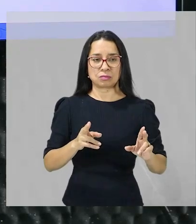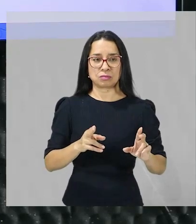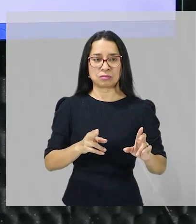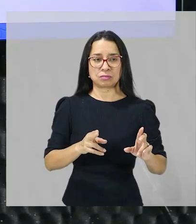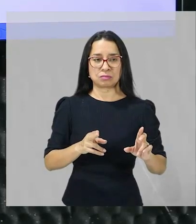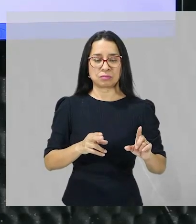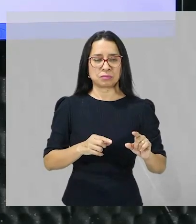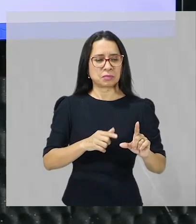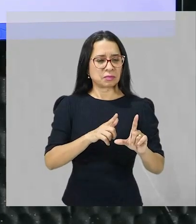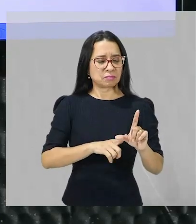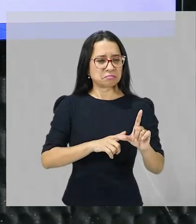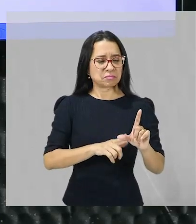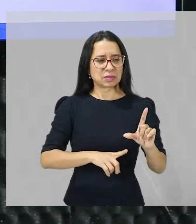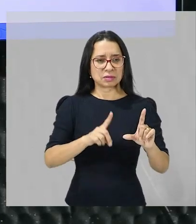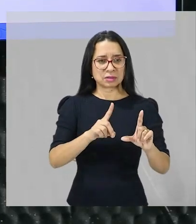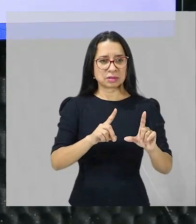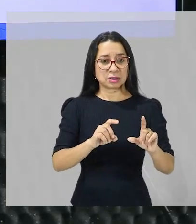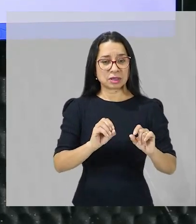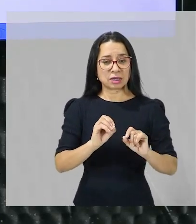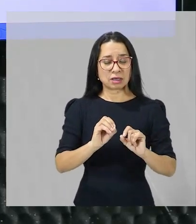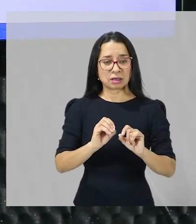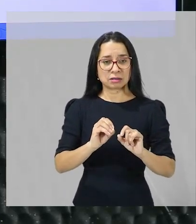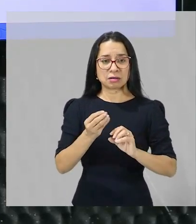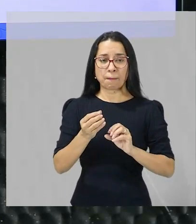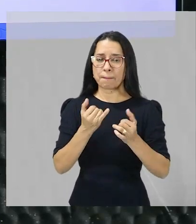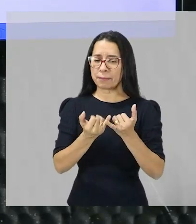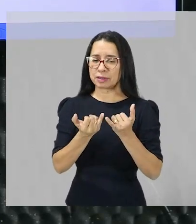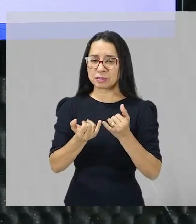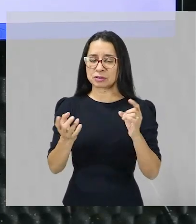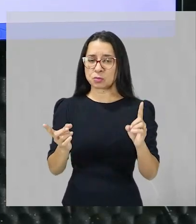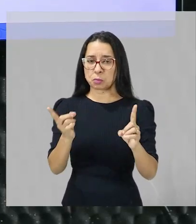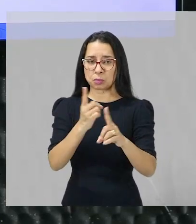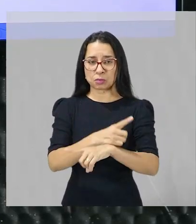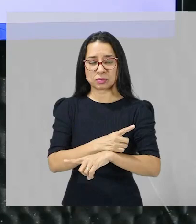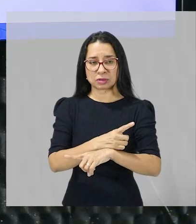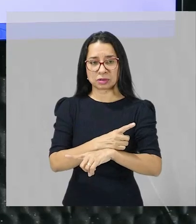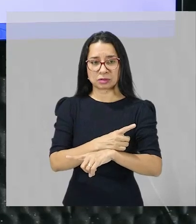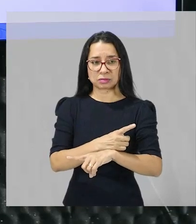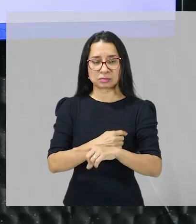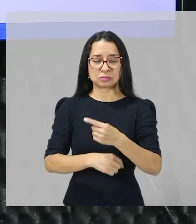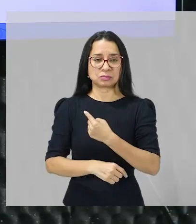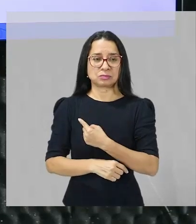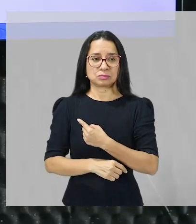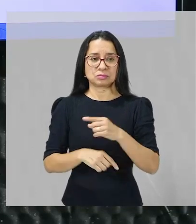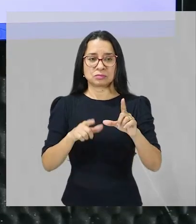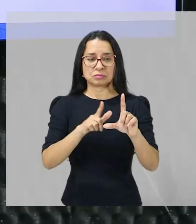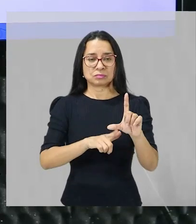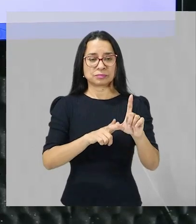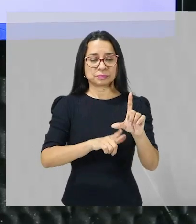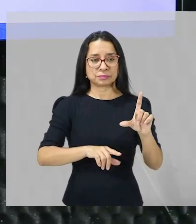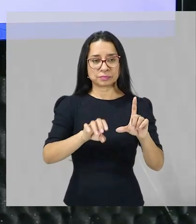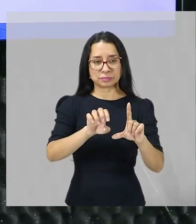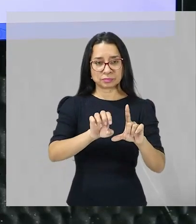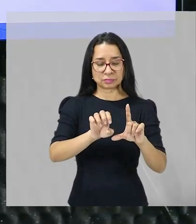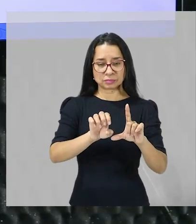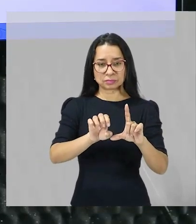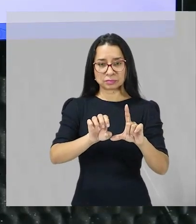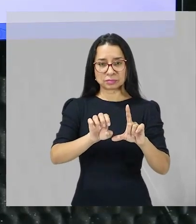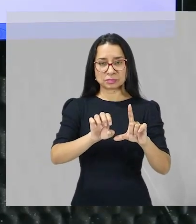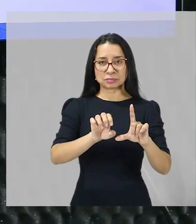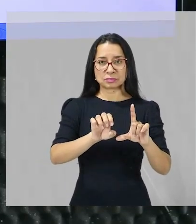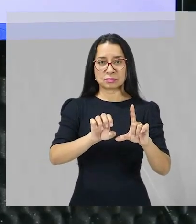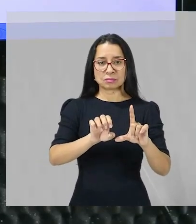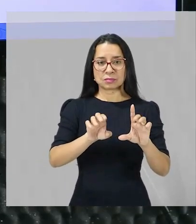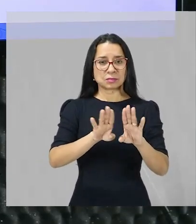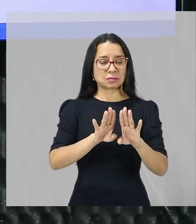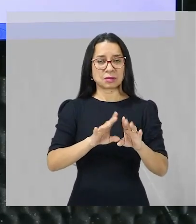o inverso, né, da alternativa correta. E a letra E diz que é o mesmo fenótipo e grande variedade de genótipo. Também